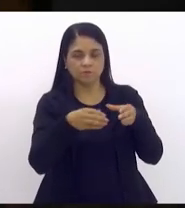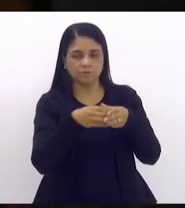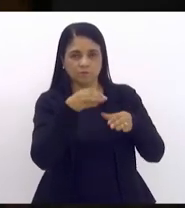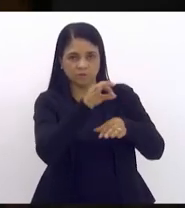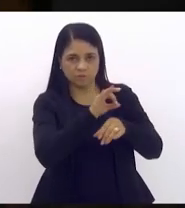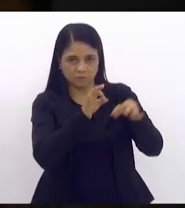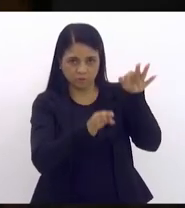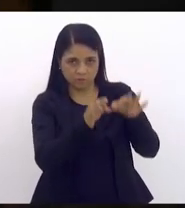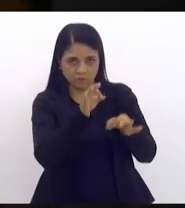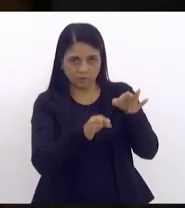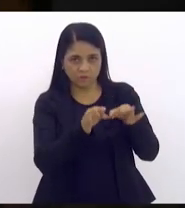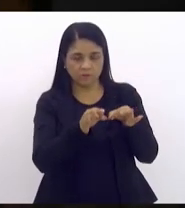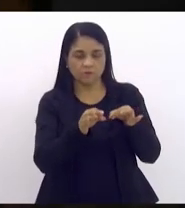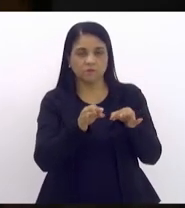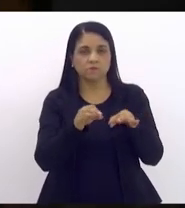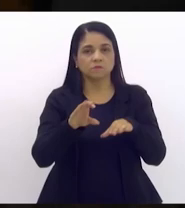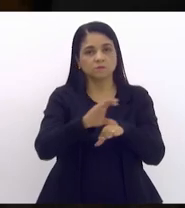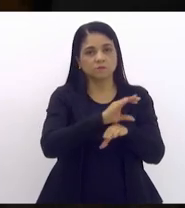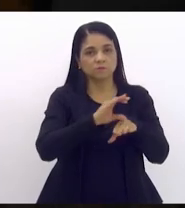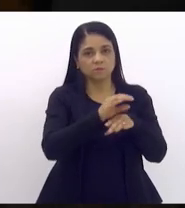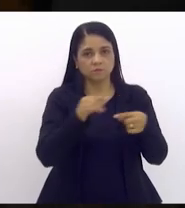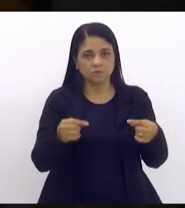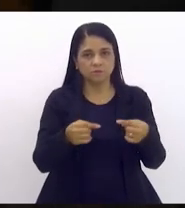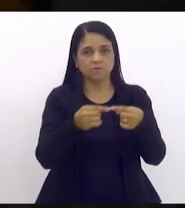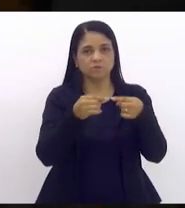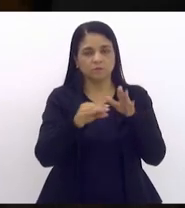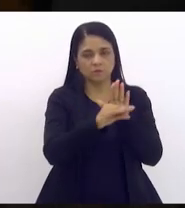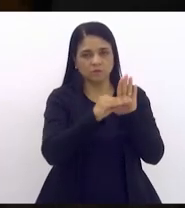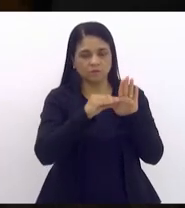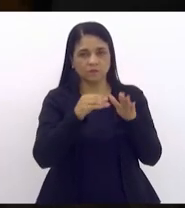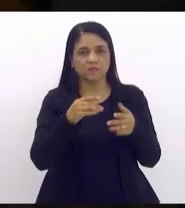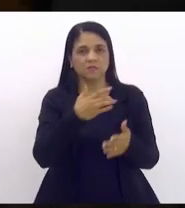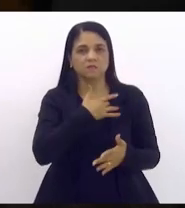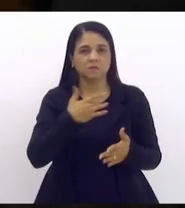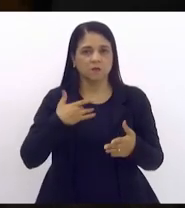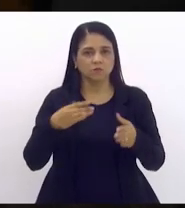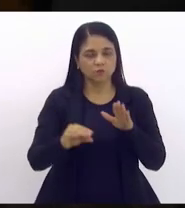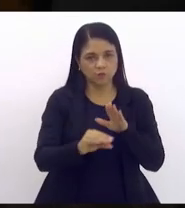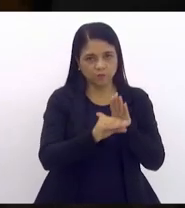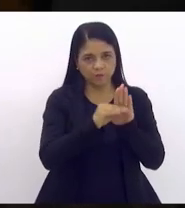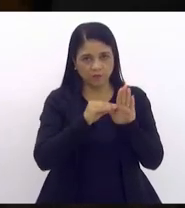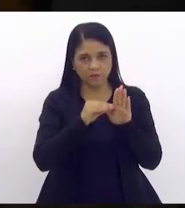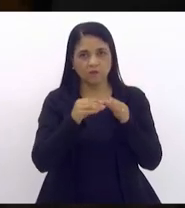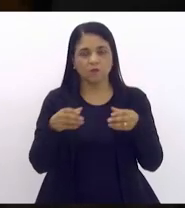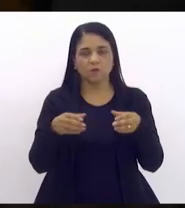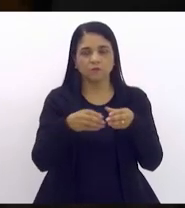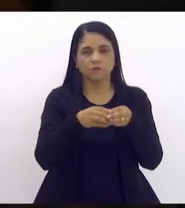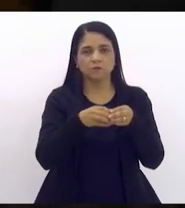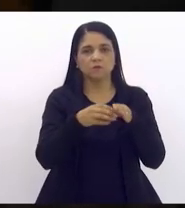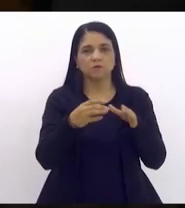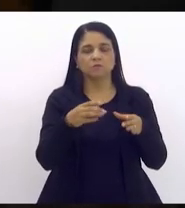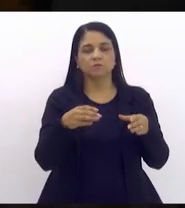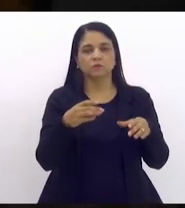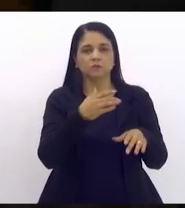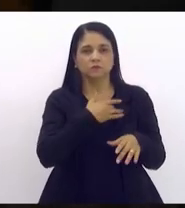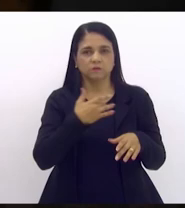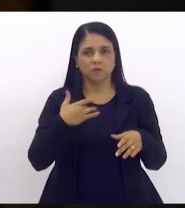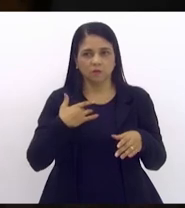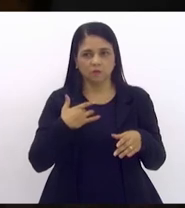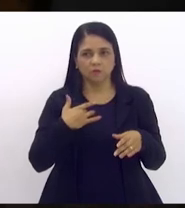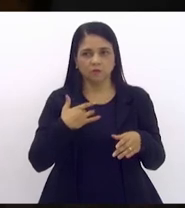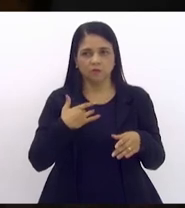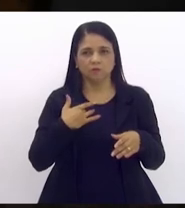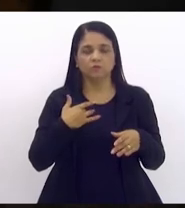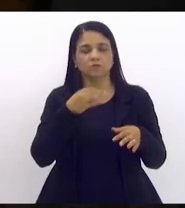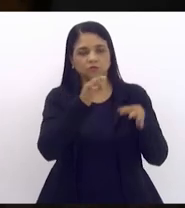pela constitucionalidade com emenda de saúde favorável, com emendas da Comissão de Constituição de Saúde, Constituição